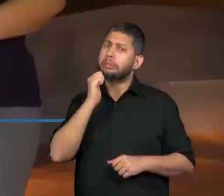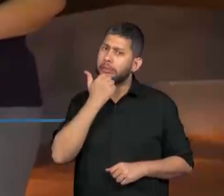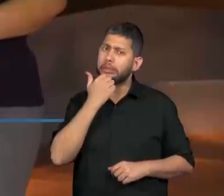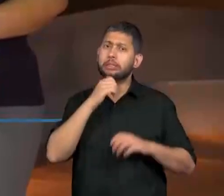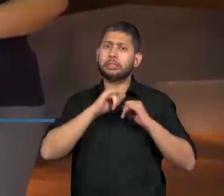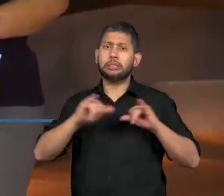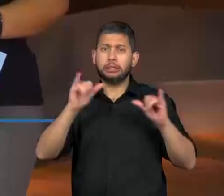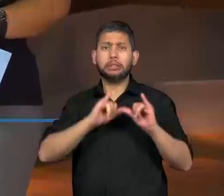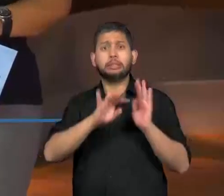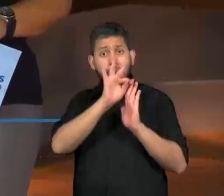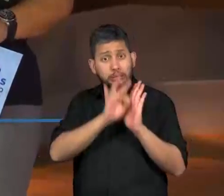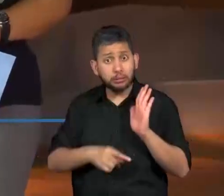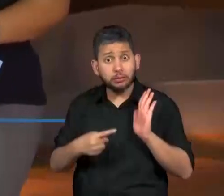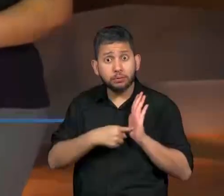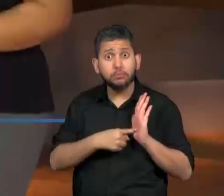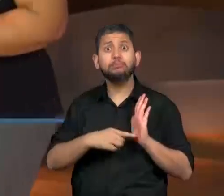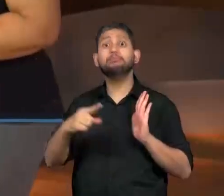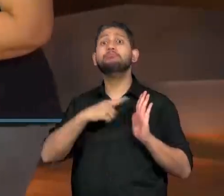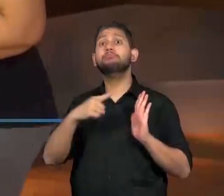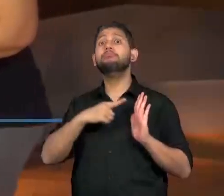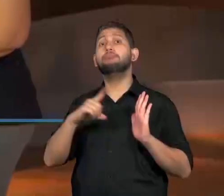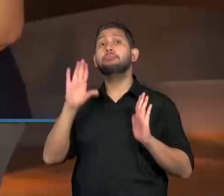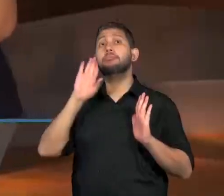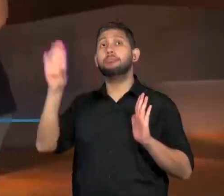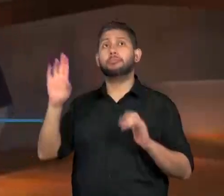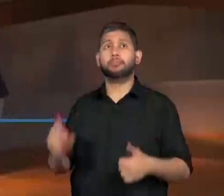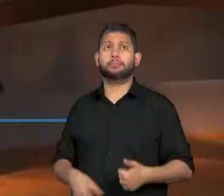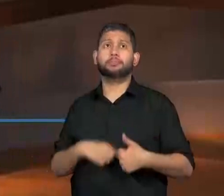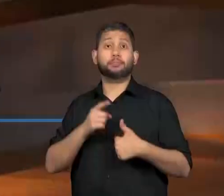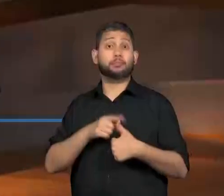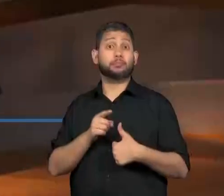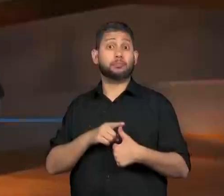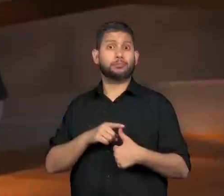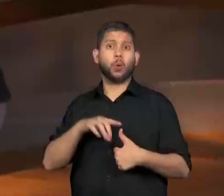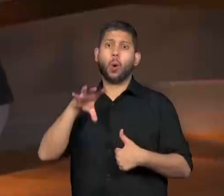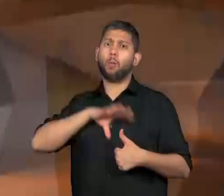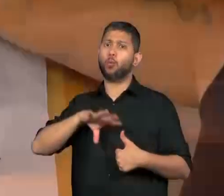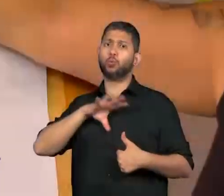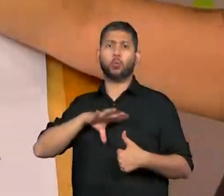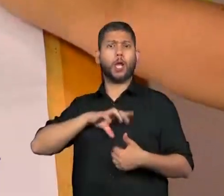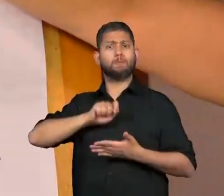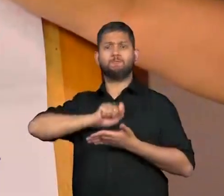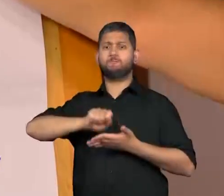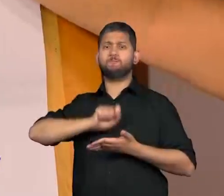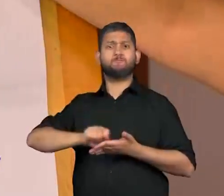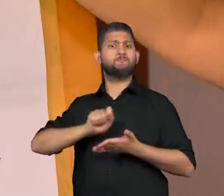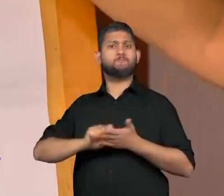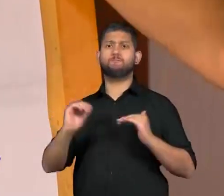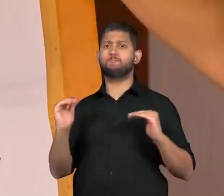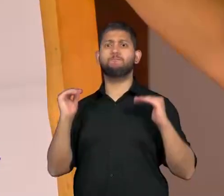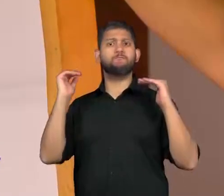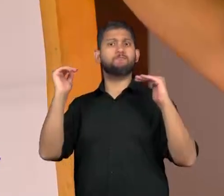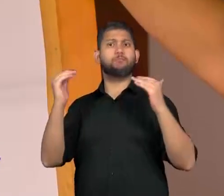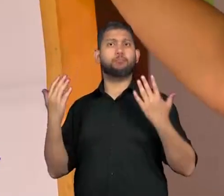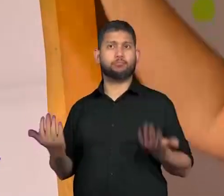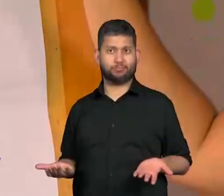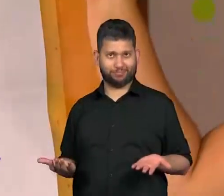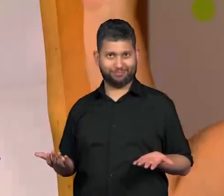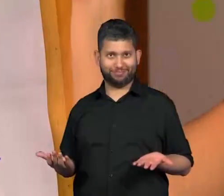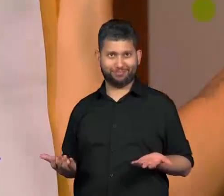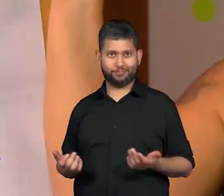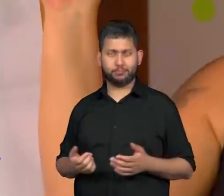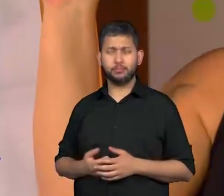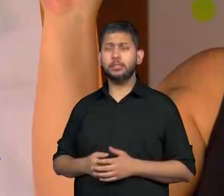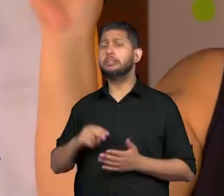vai divulgar a ciência, deve ter. Então, a gente tem aqui primeiro, norma culta da língua portuguesa. O